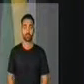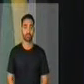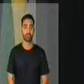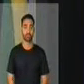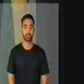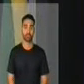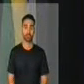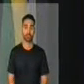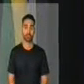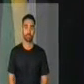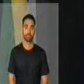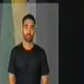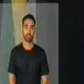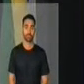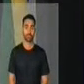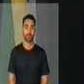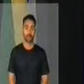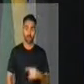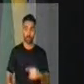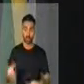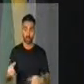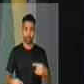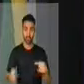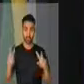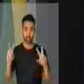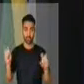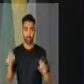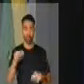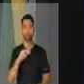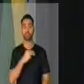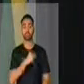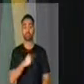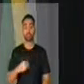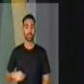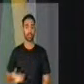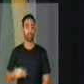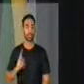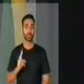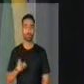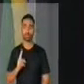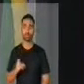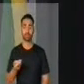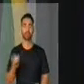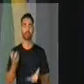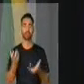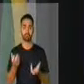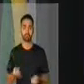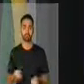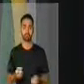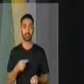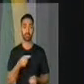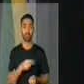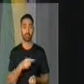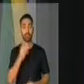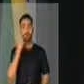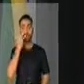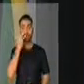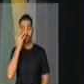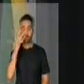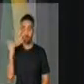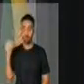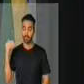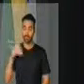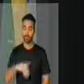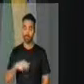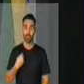tratamos essa causa, o ministro tem sido extremamente sensível, e a demonstração maior é a sua presença nesta sessão.